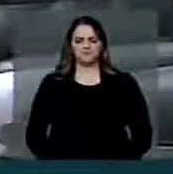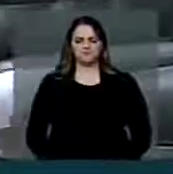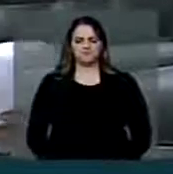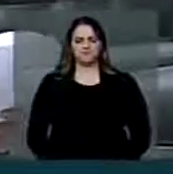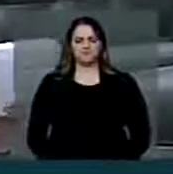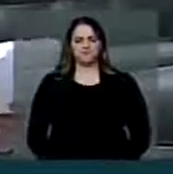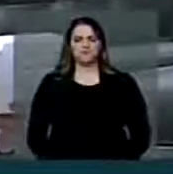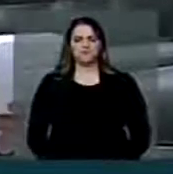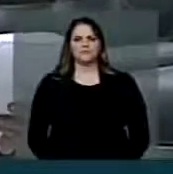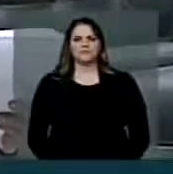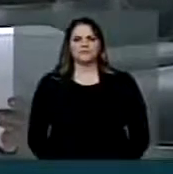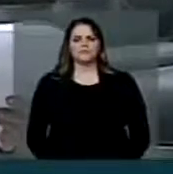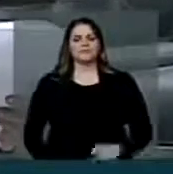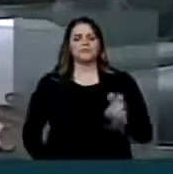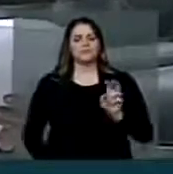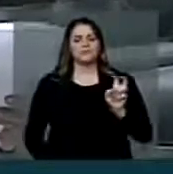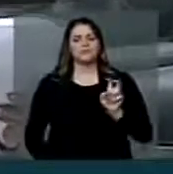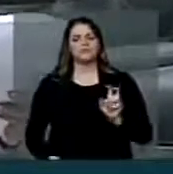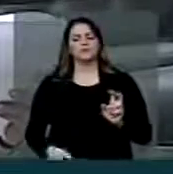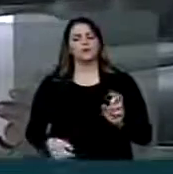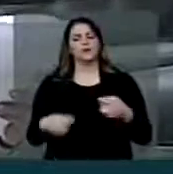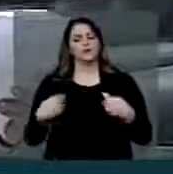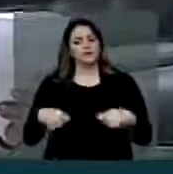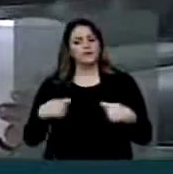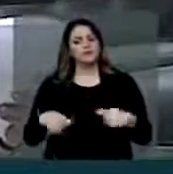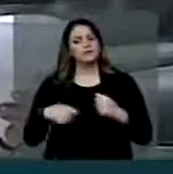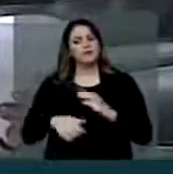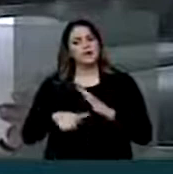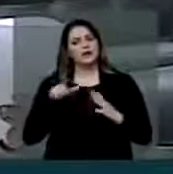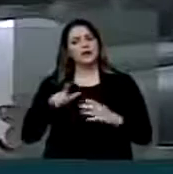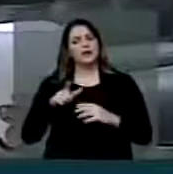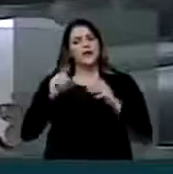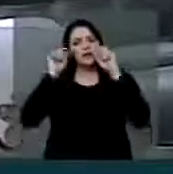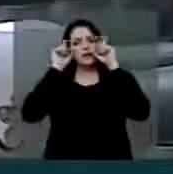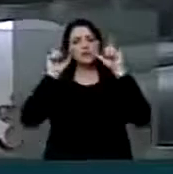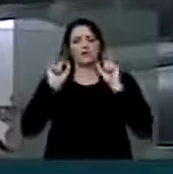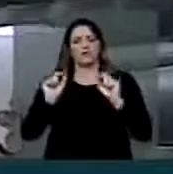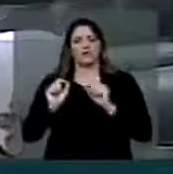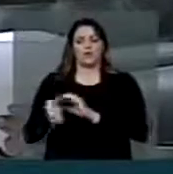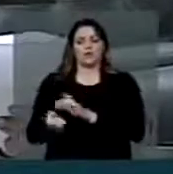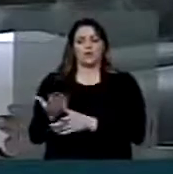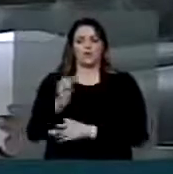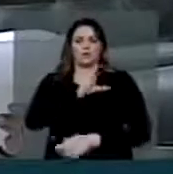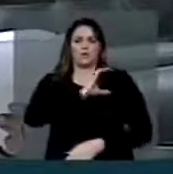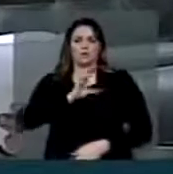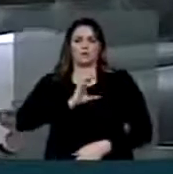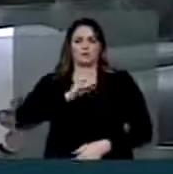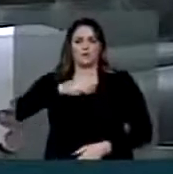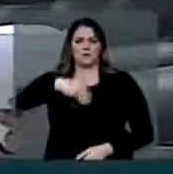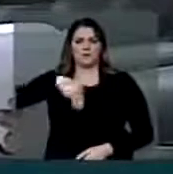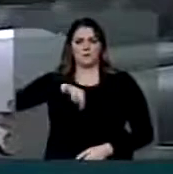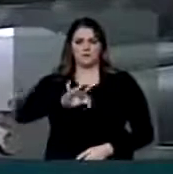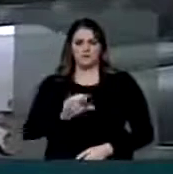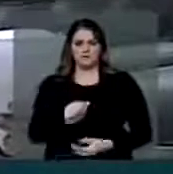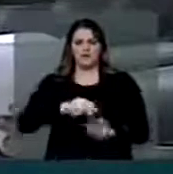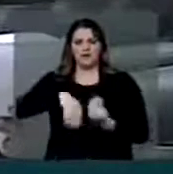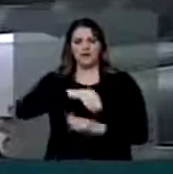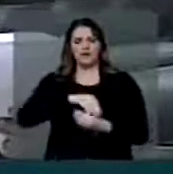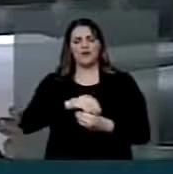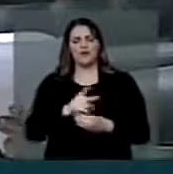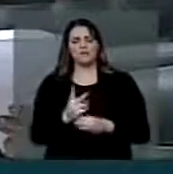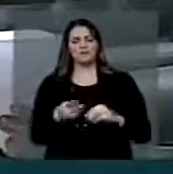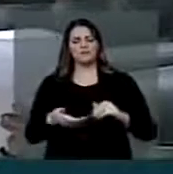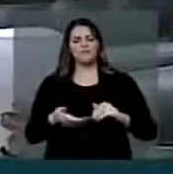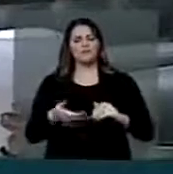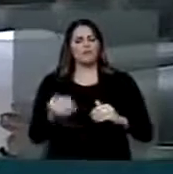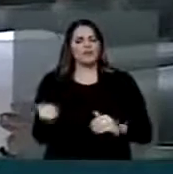5. Preliminarmente, faz-se necessário observar que a criação de uma comissão mista dessa importância